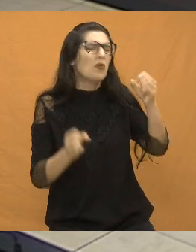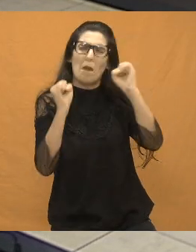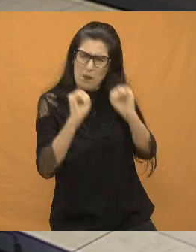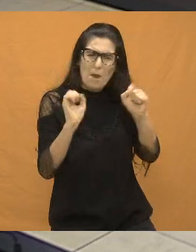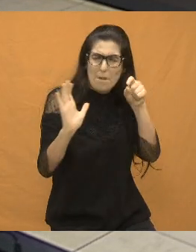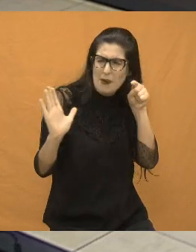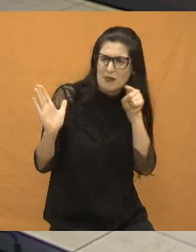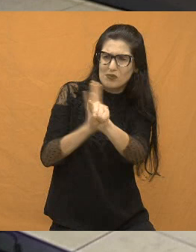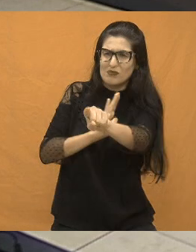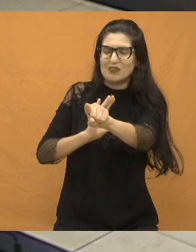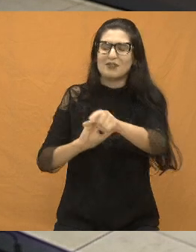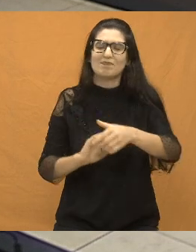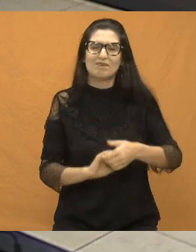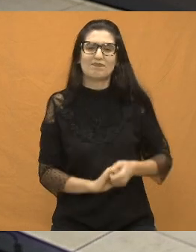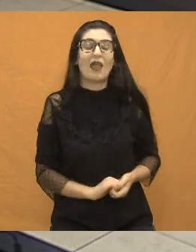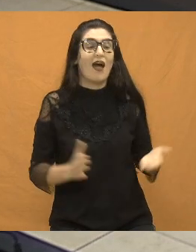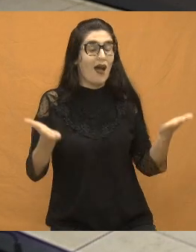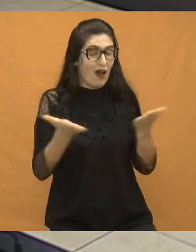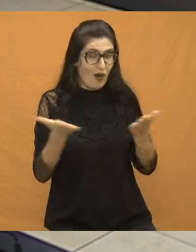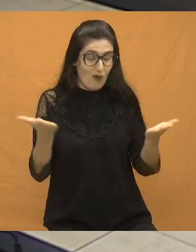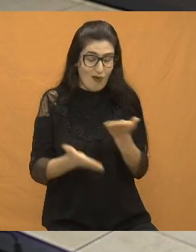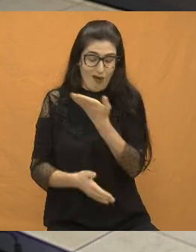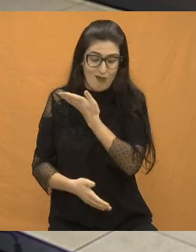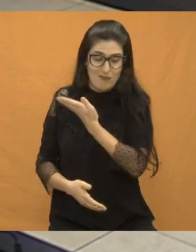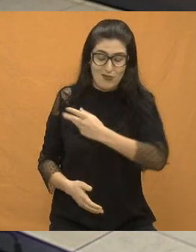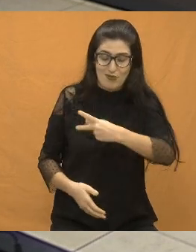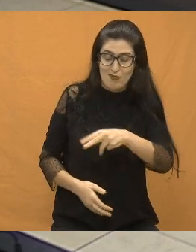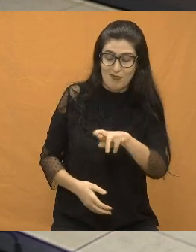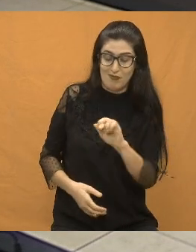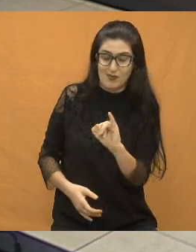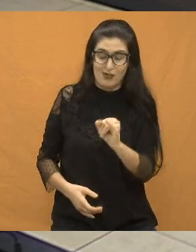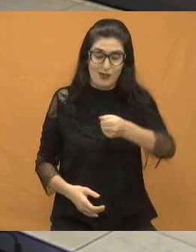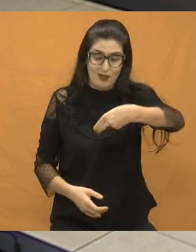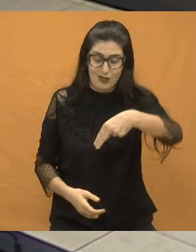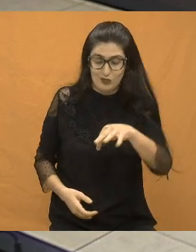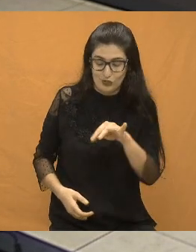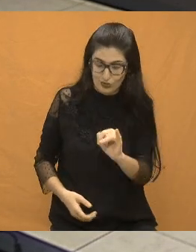palavra agora ao nosso amigo Priante, que dará início a essa apresentação.